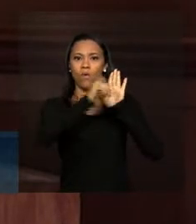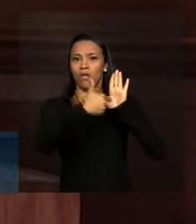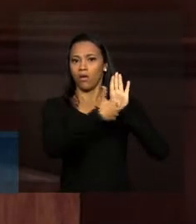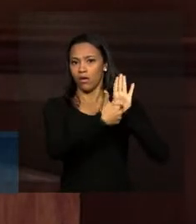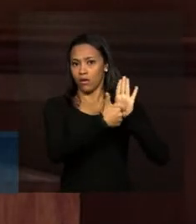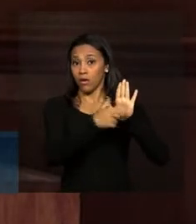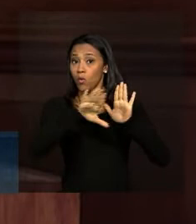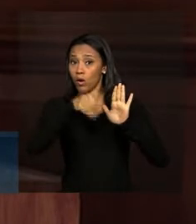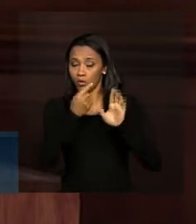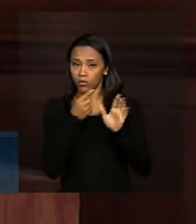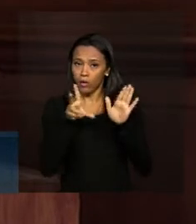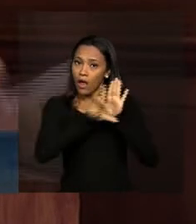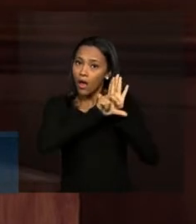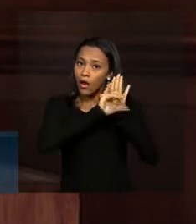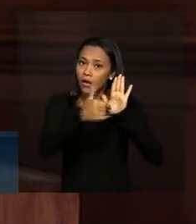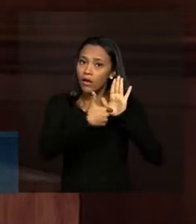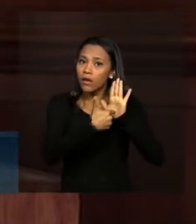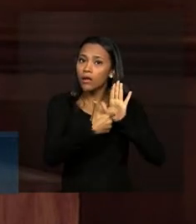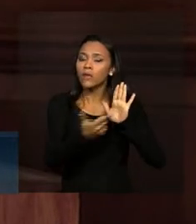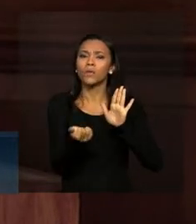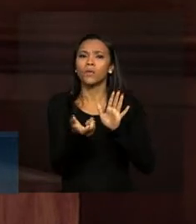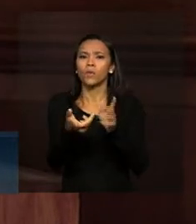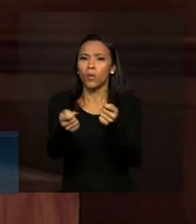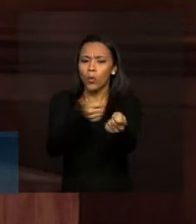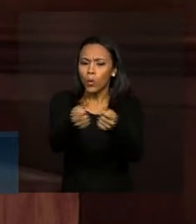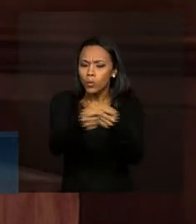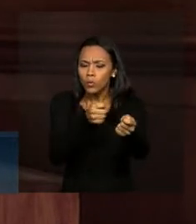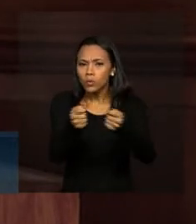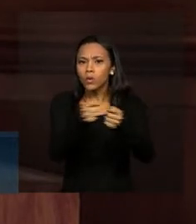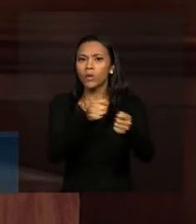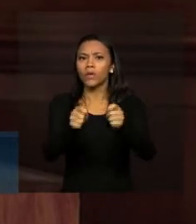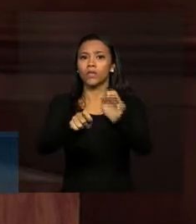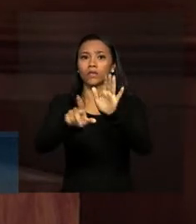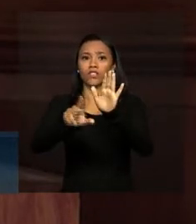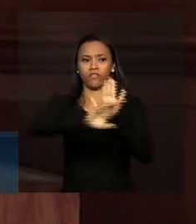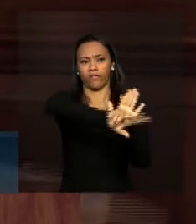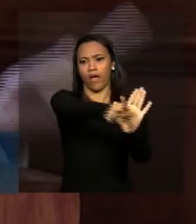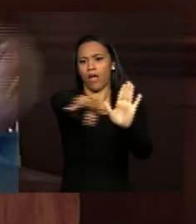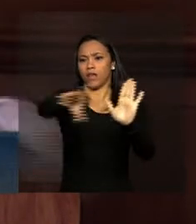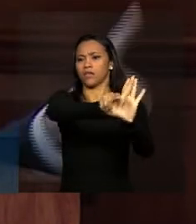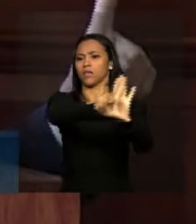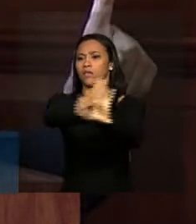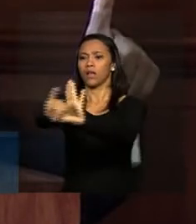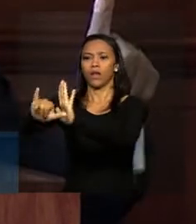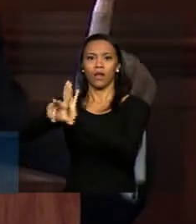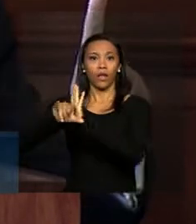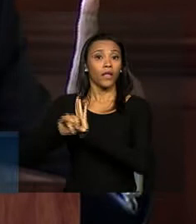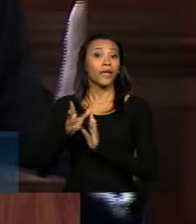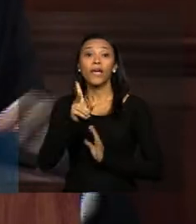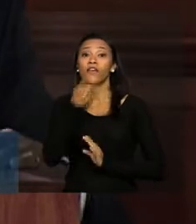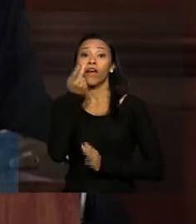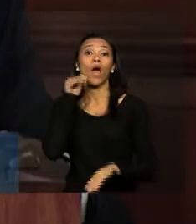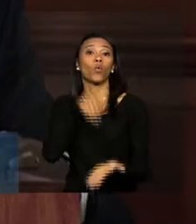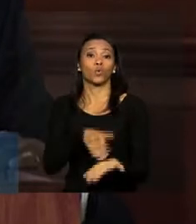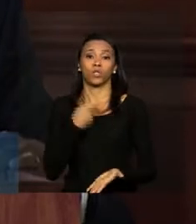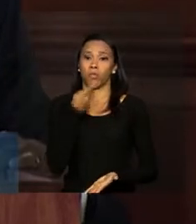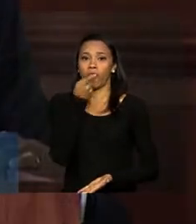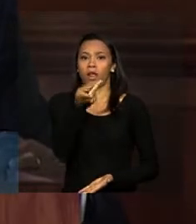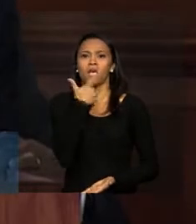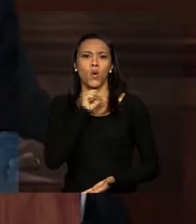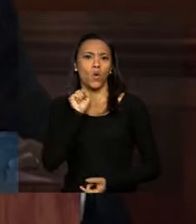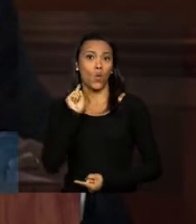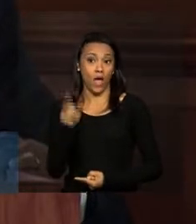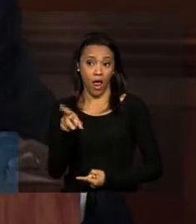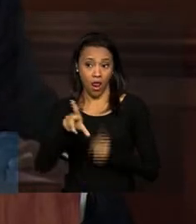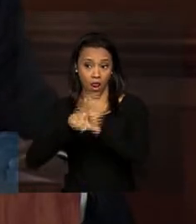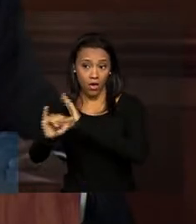texto constitucional o fenômeno do controle da constitucionalidade das leis, é para dizer o quê? Quem diz a última palavra para dizer o que é lei, o